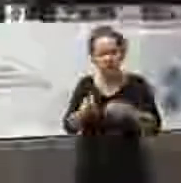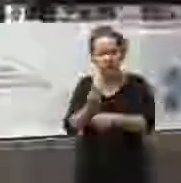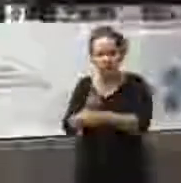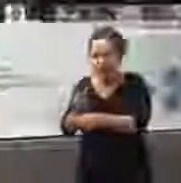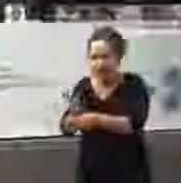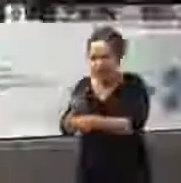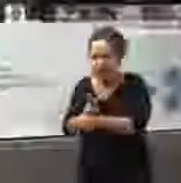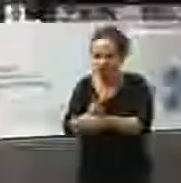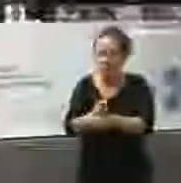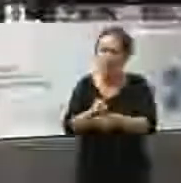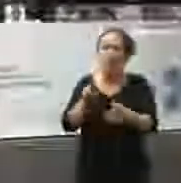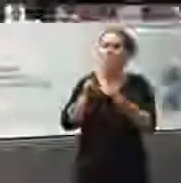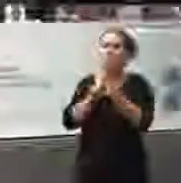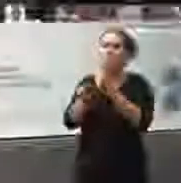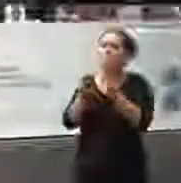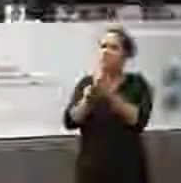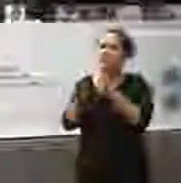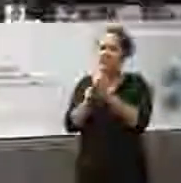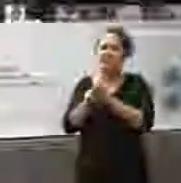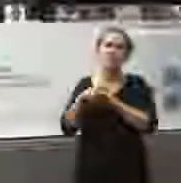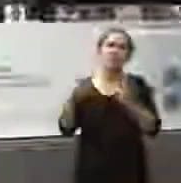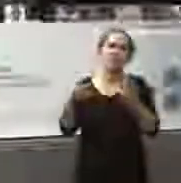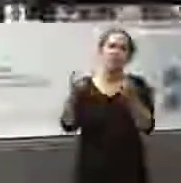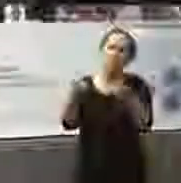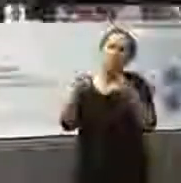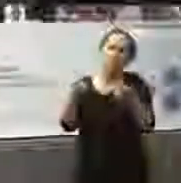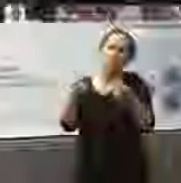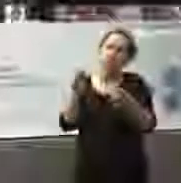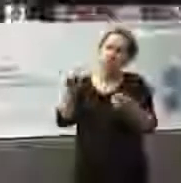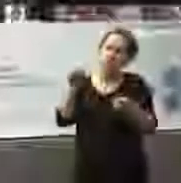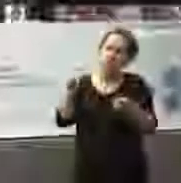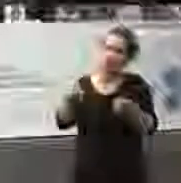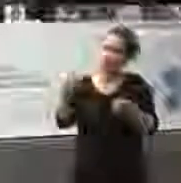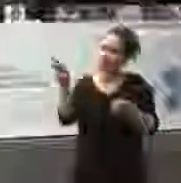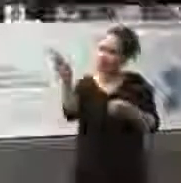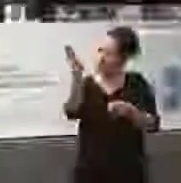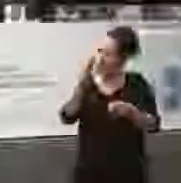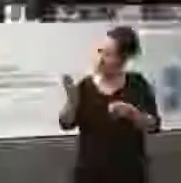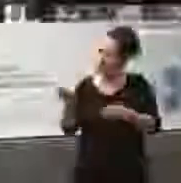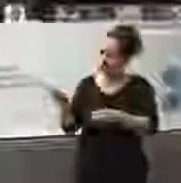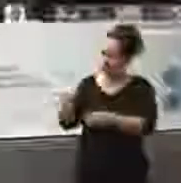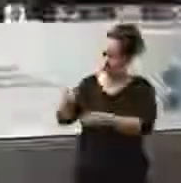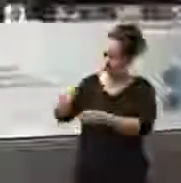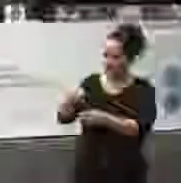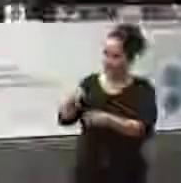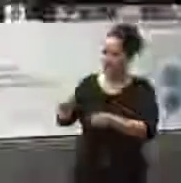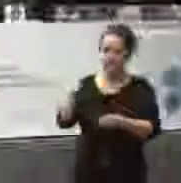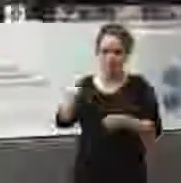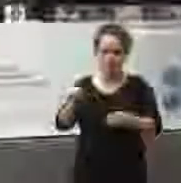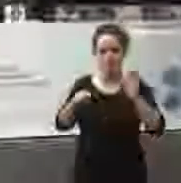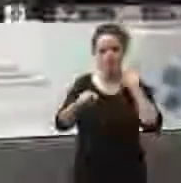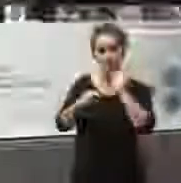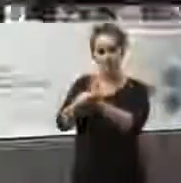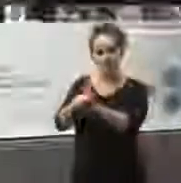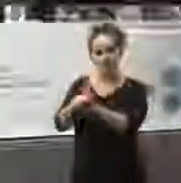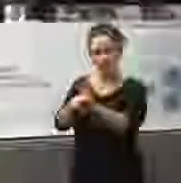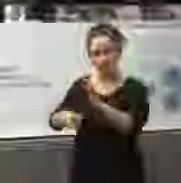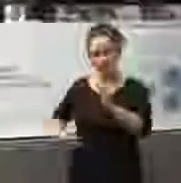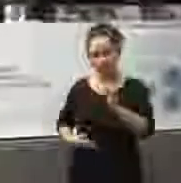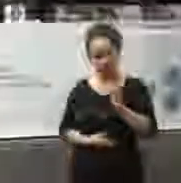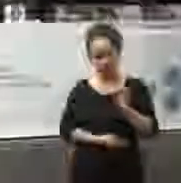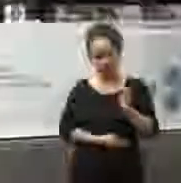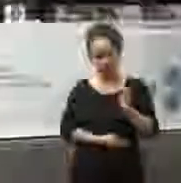se verificou em alguns países como no brasil seu aumento a minha oferta de cirurgias eu